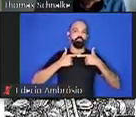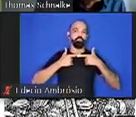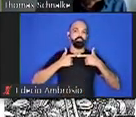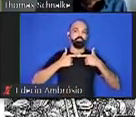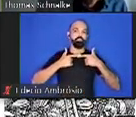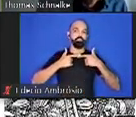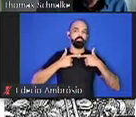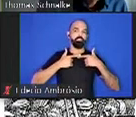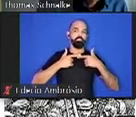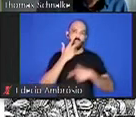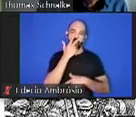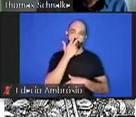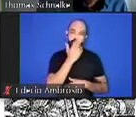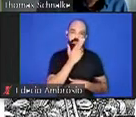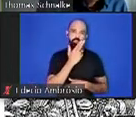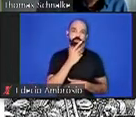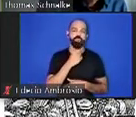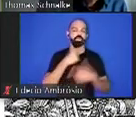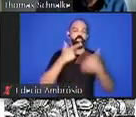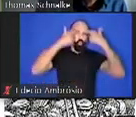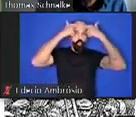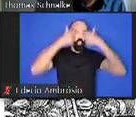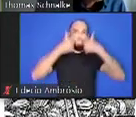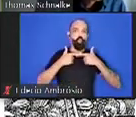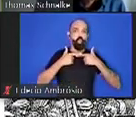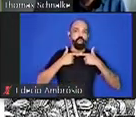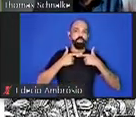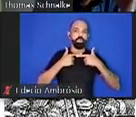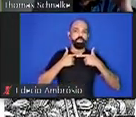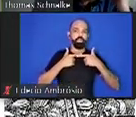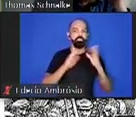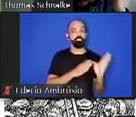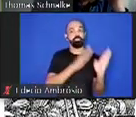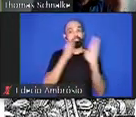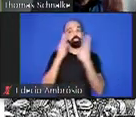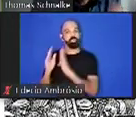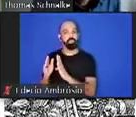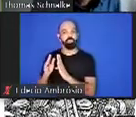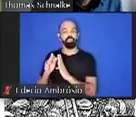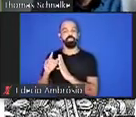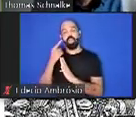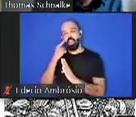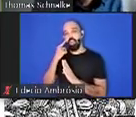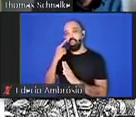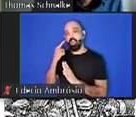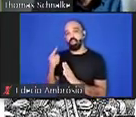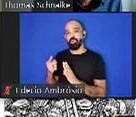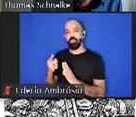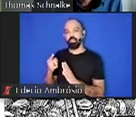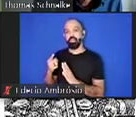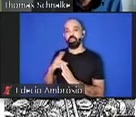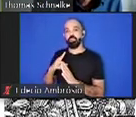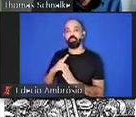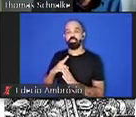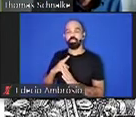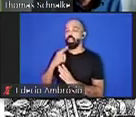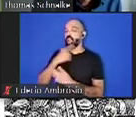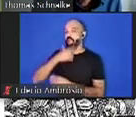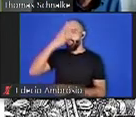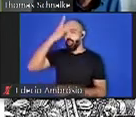uma anatomia humana anônima. Não é o que acontece quando nós examinamos de perto a face